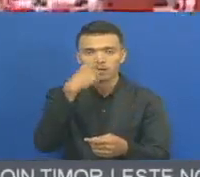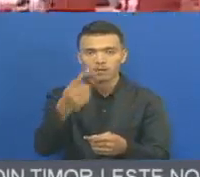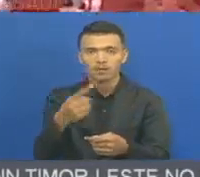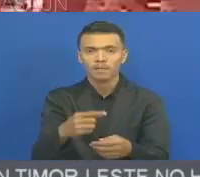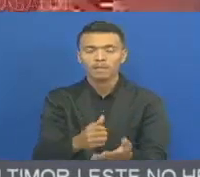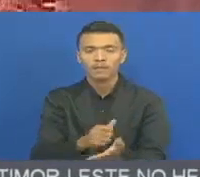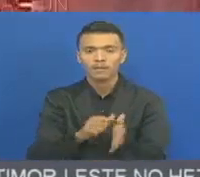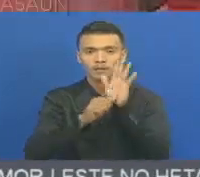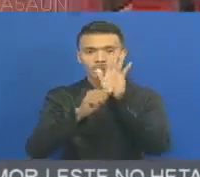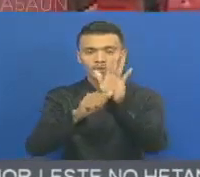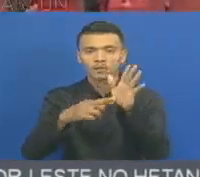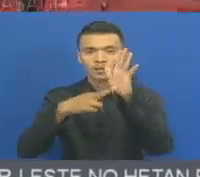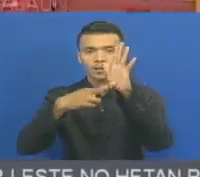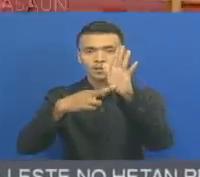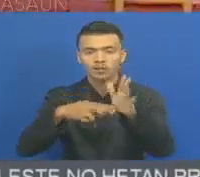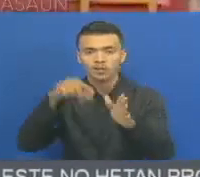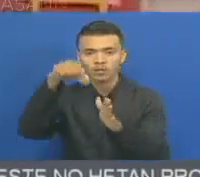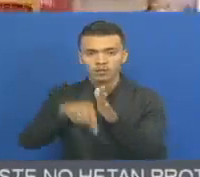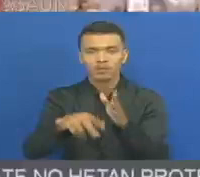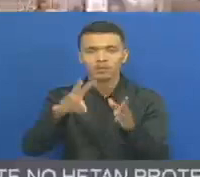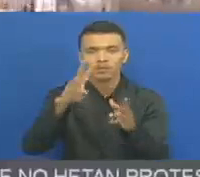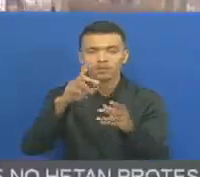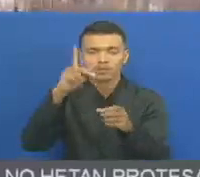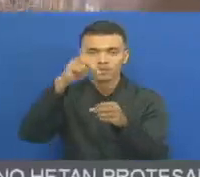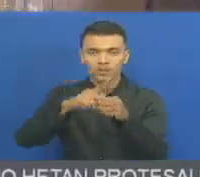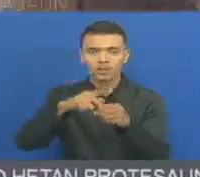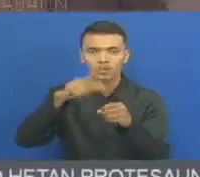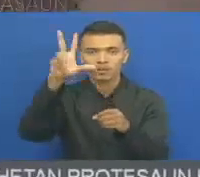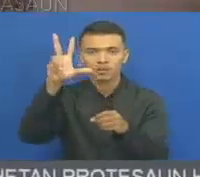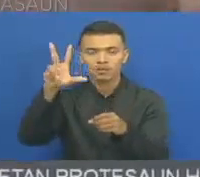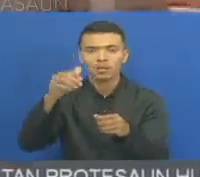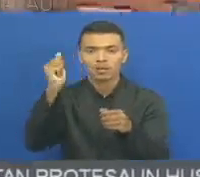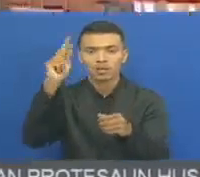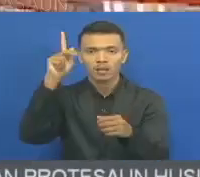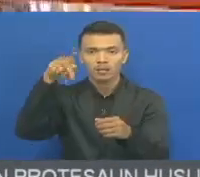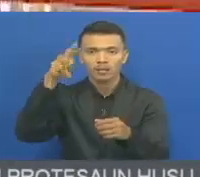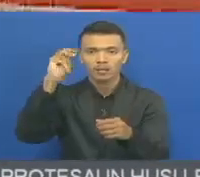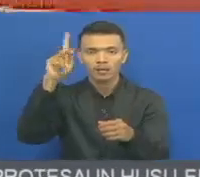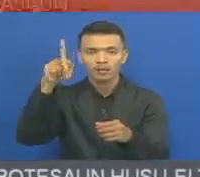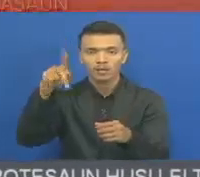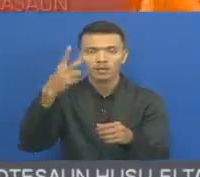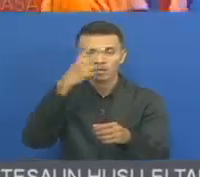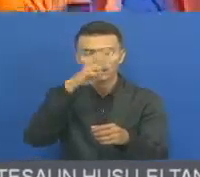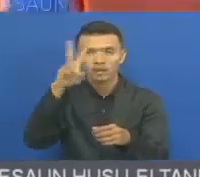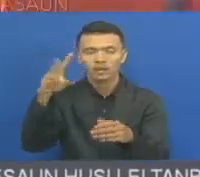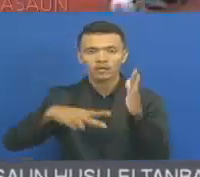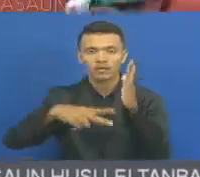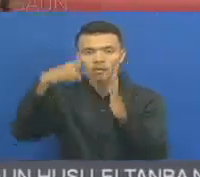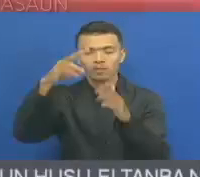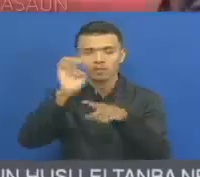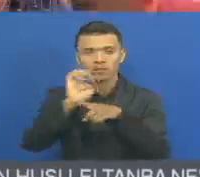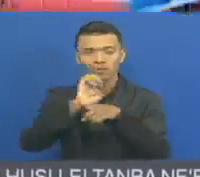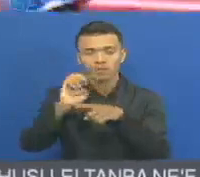Se apresenta relatório perfuração mina Mata Antolo e a Costa Sul. Ba a NPM rodiare nia valor economia. Antes,